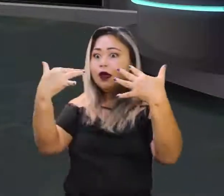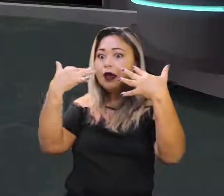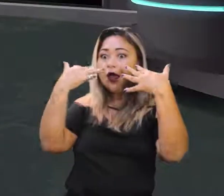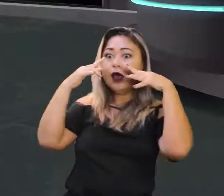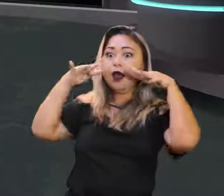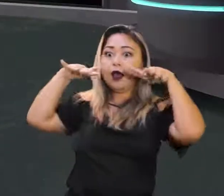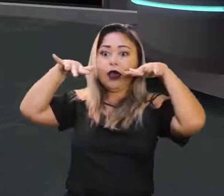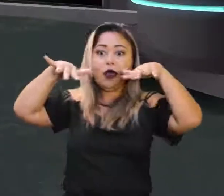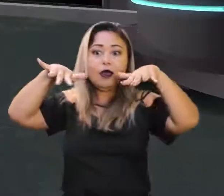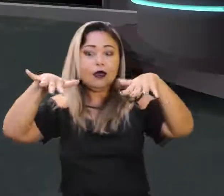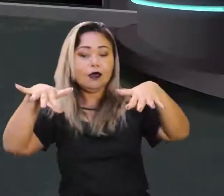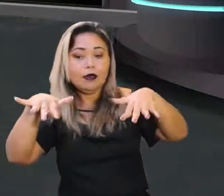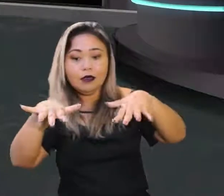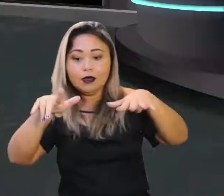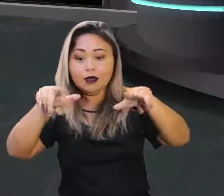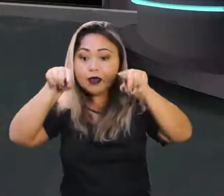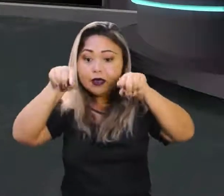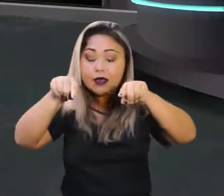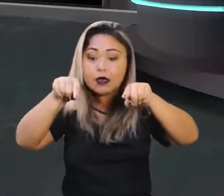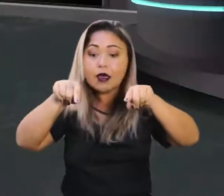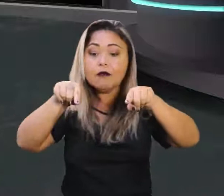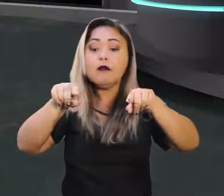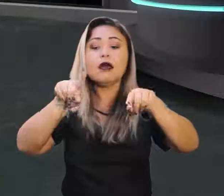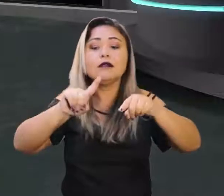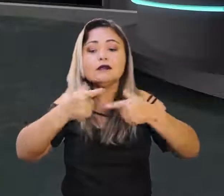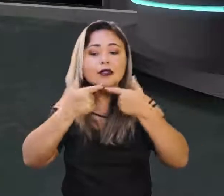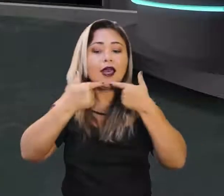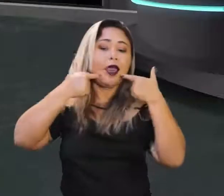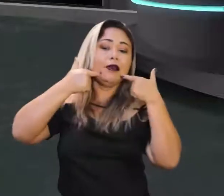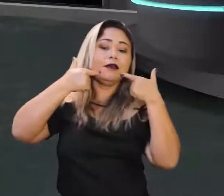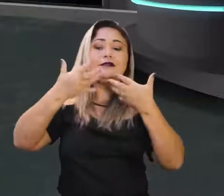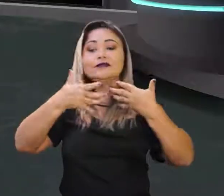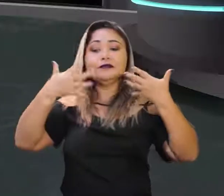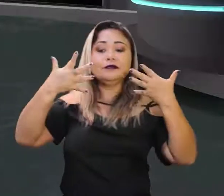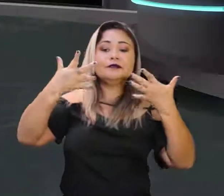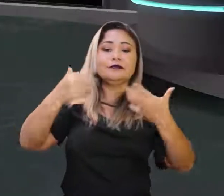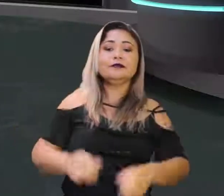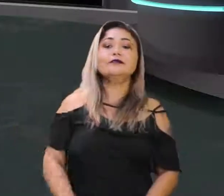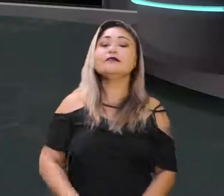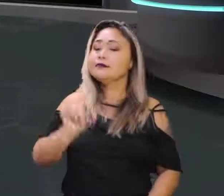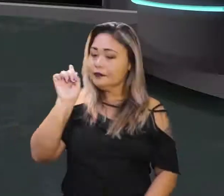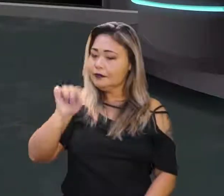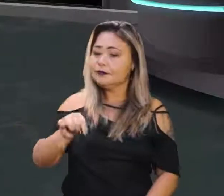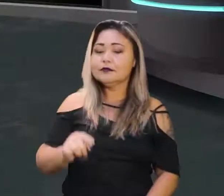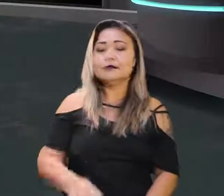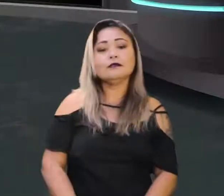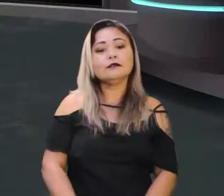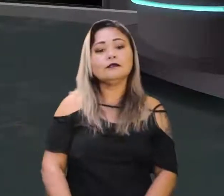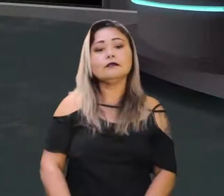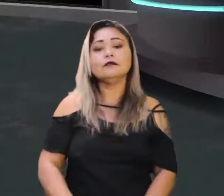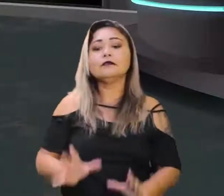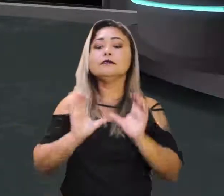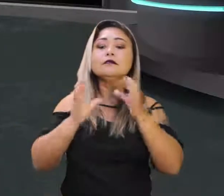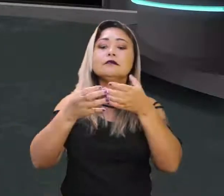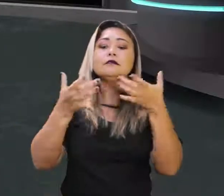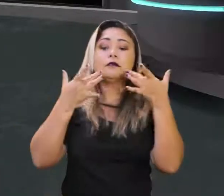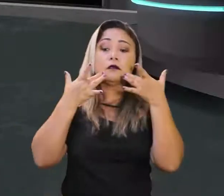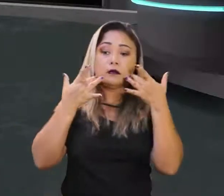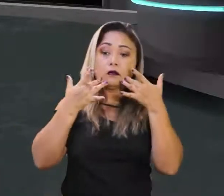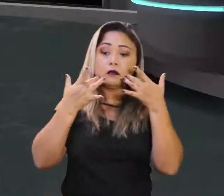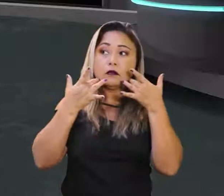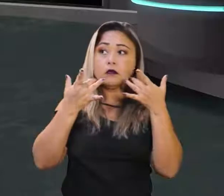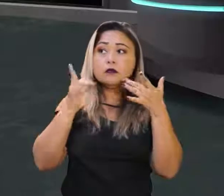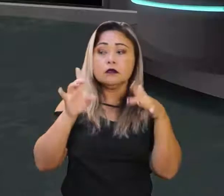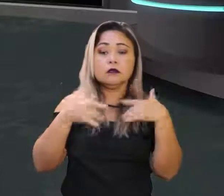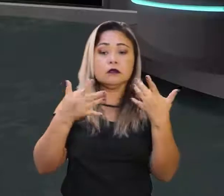pessoas, aglomerar ali as pessoas para rir, se divertir. Vai, professor. O grupo teatral, né, é